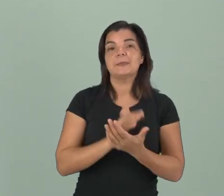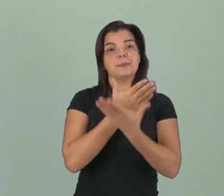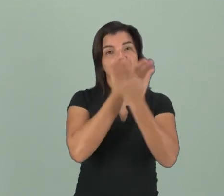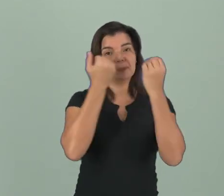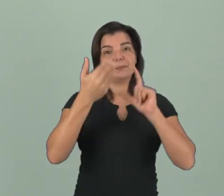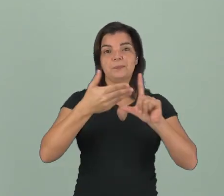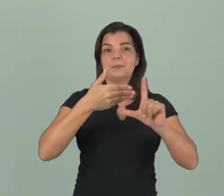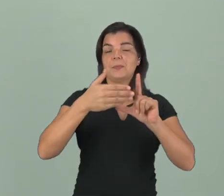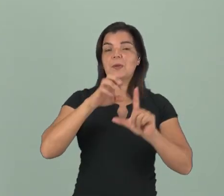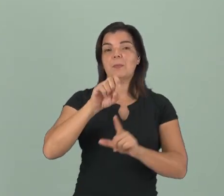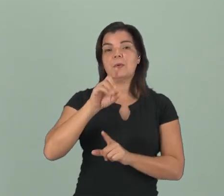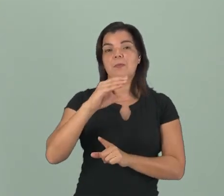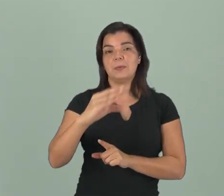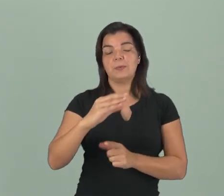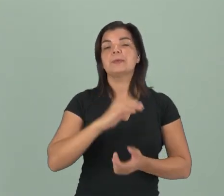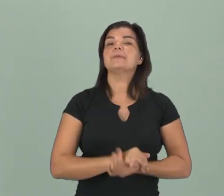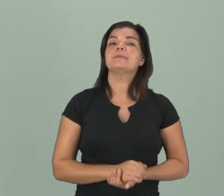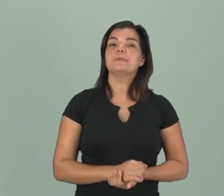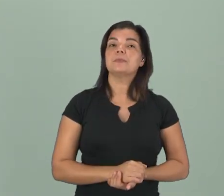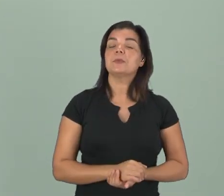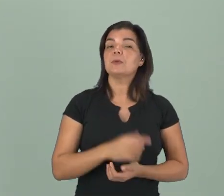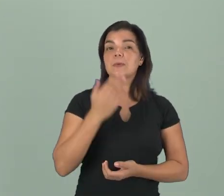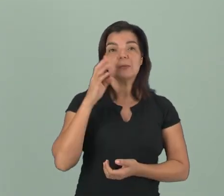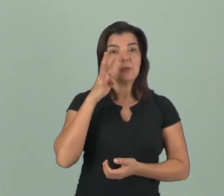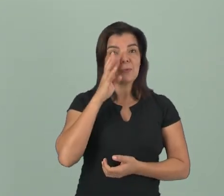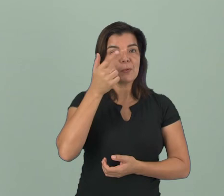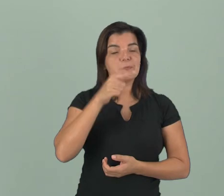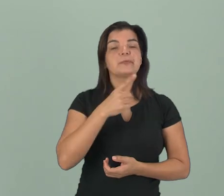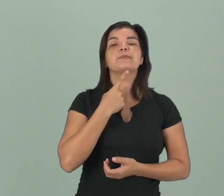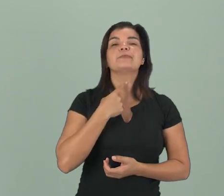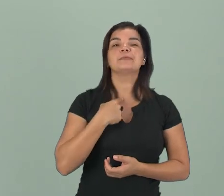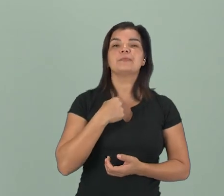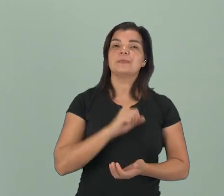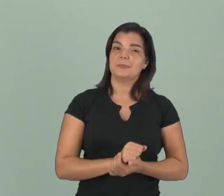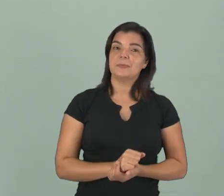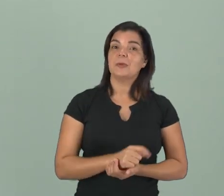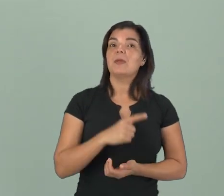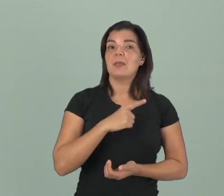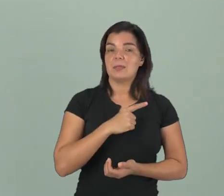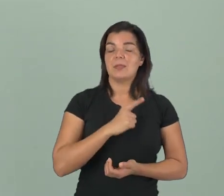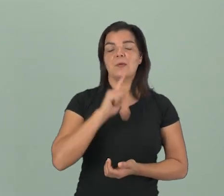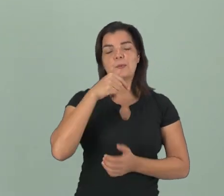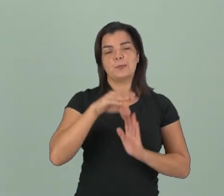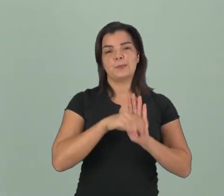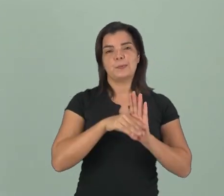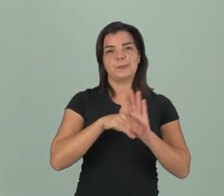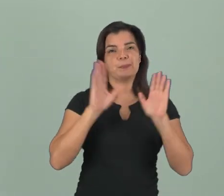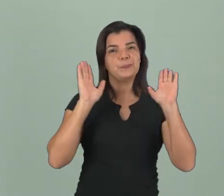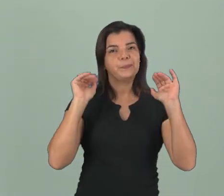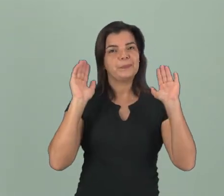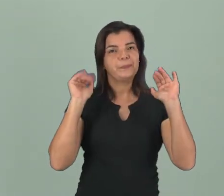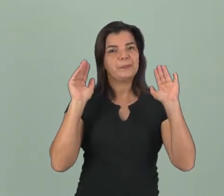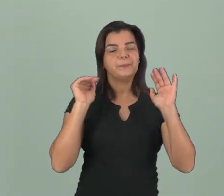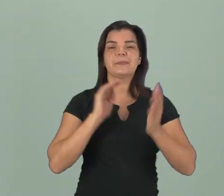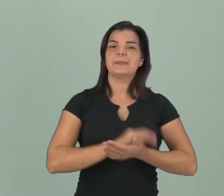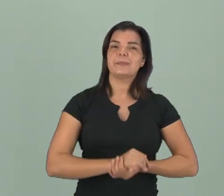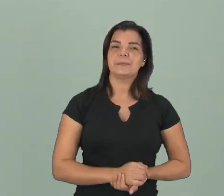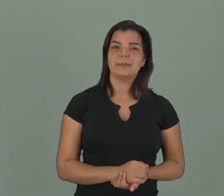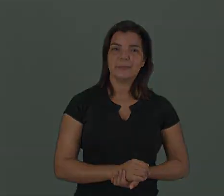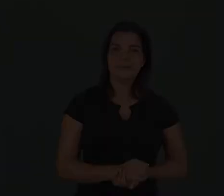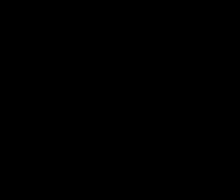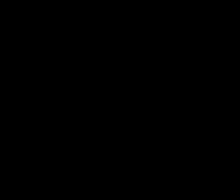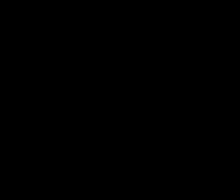também não esqueçam de acessar a plataforma eduque para assistir essa aula quantas vezes quiser e ter acesso a mais conteúdo See you next Class